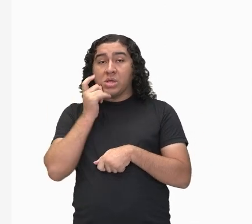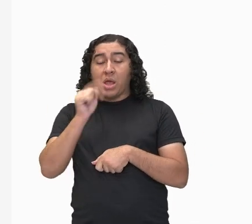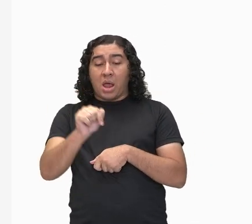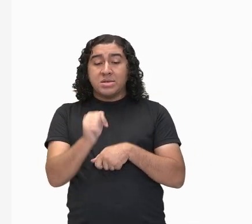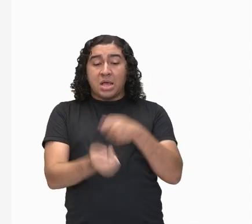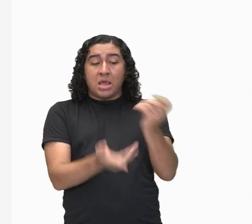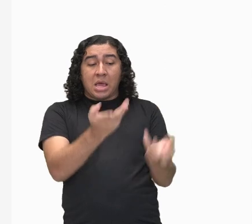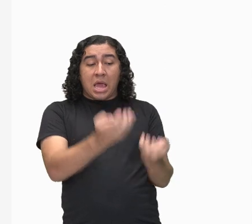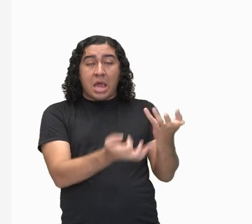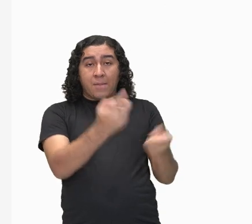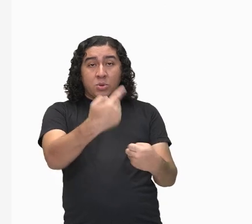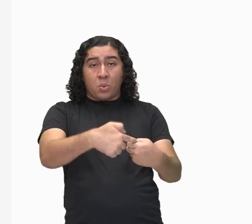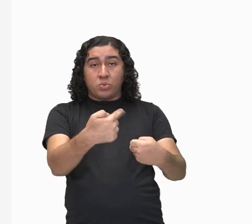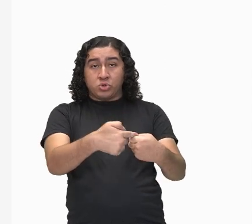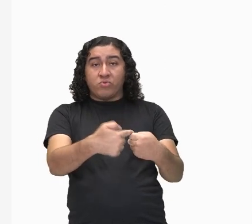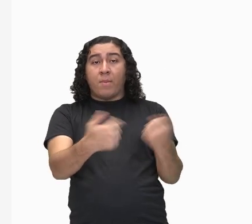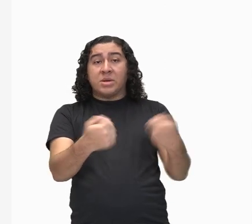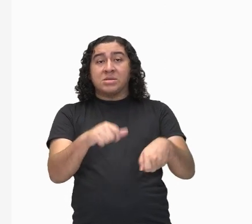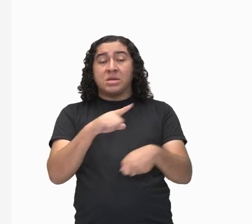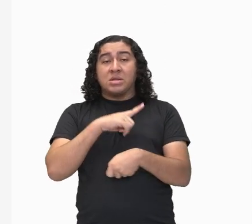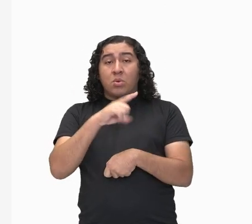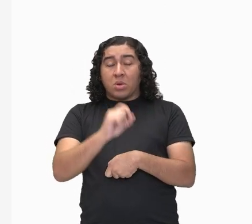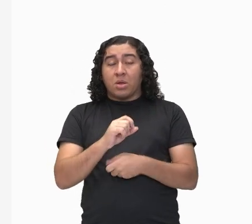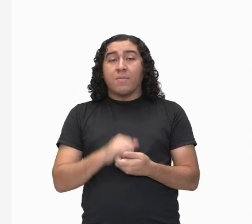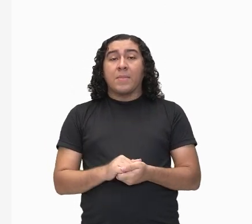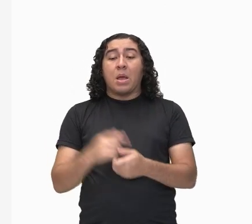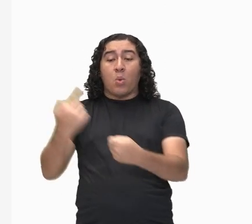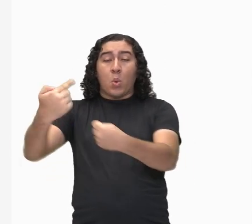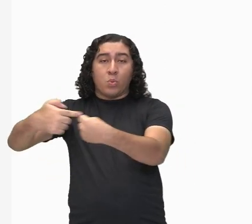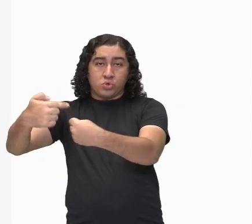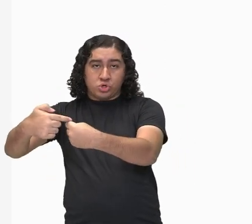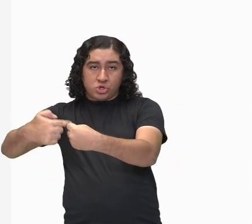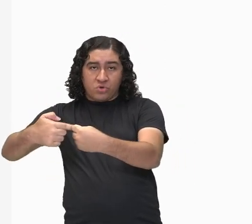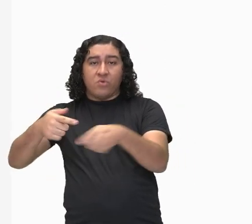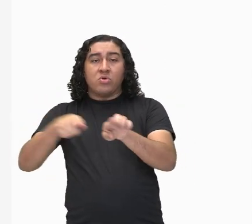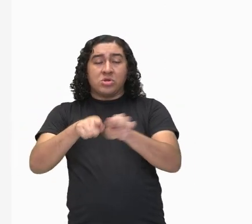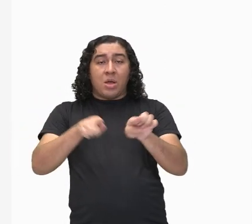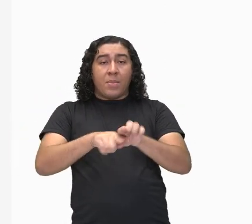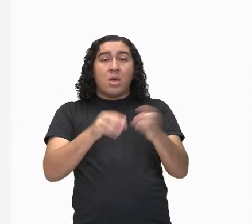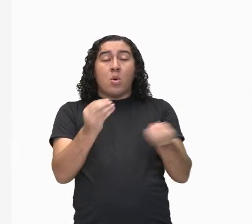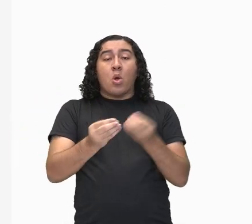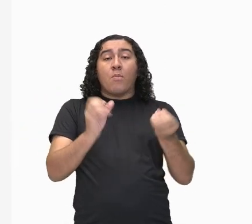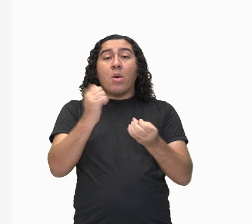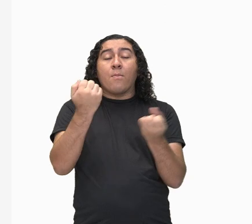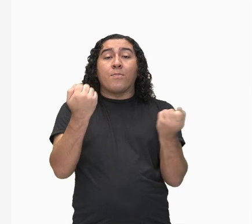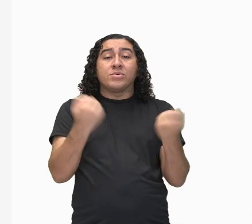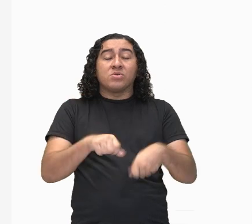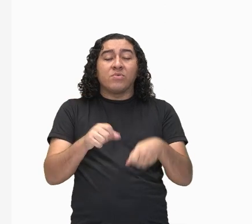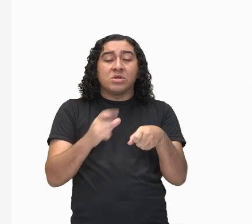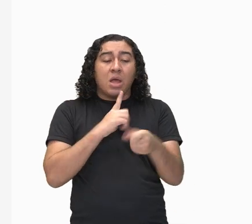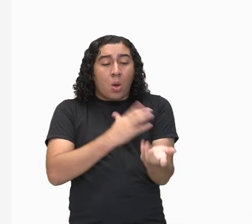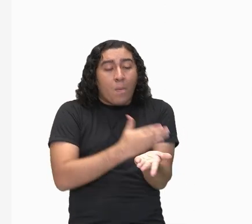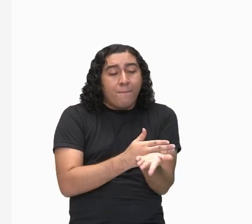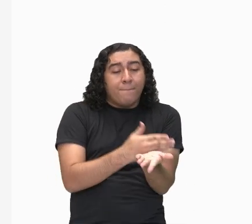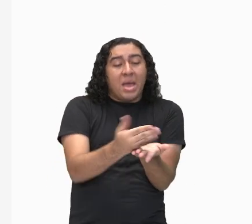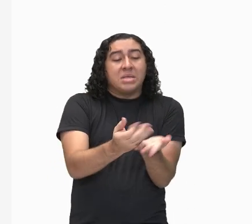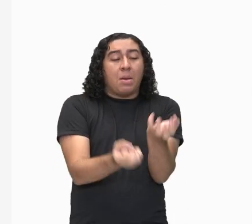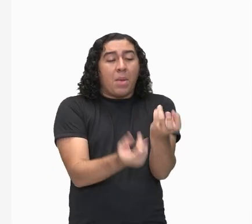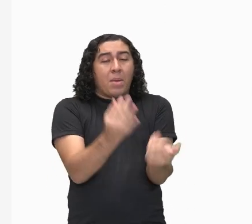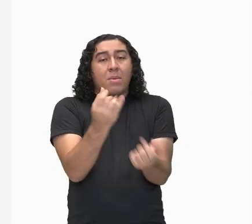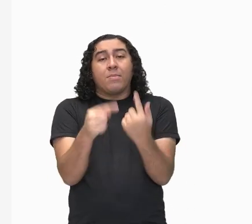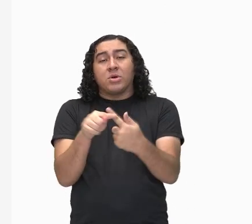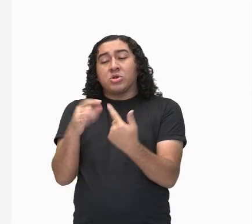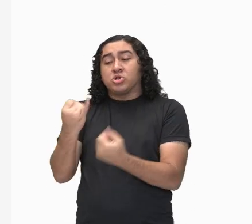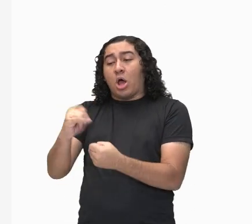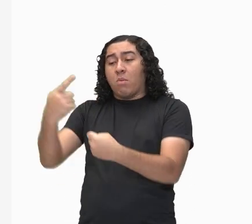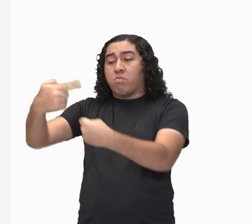é necessário que tenha o combustível, é necessário que tenha a fonte de ignição, né? Somente colocar ali a